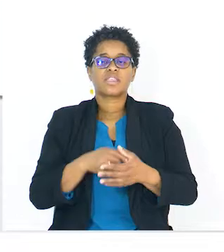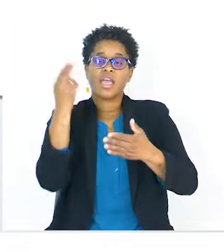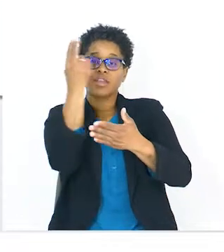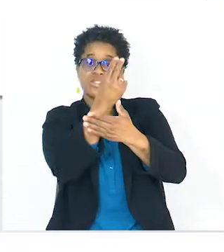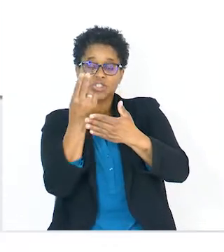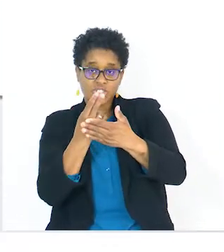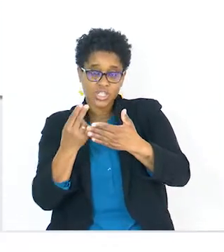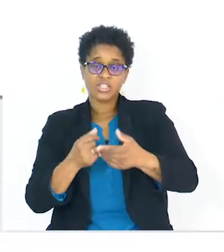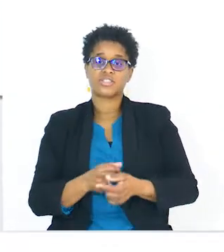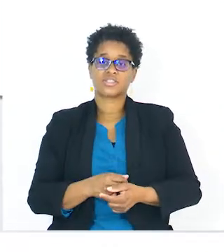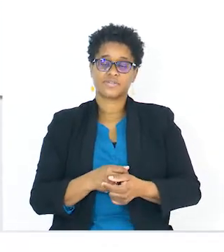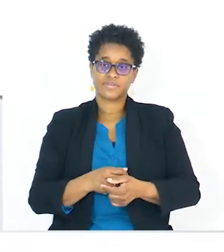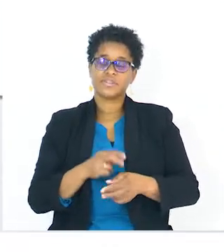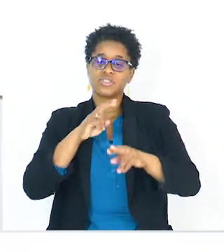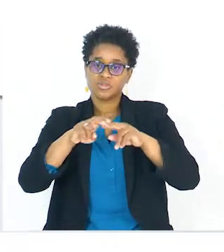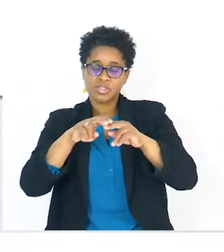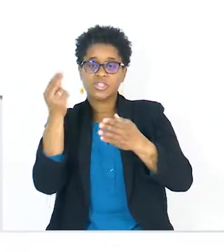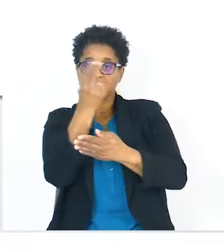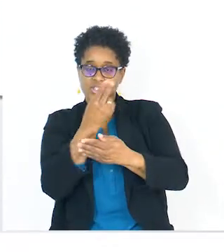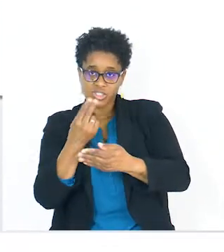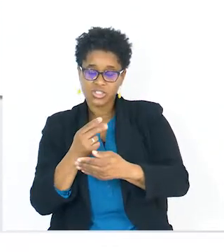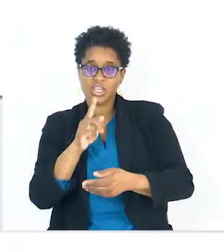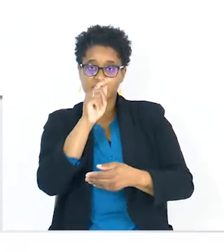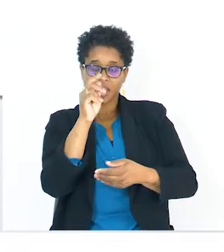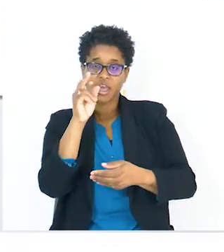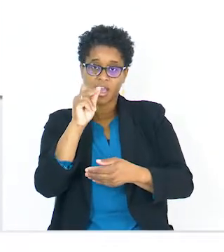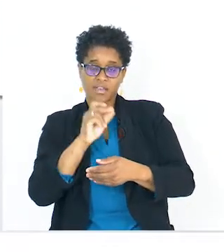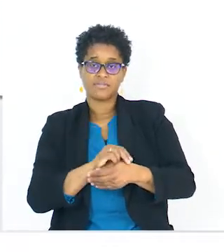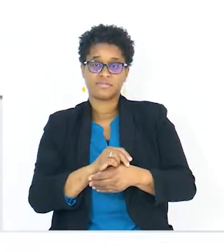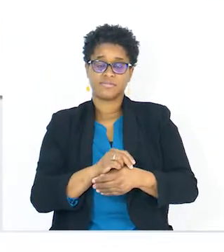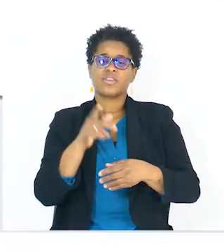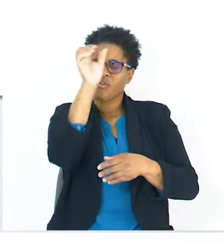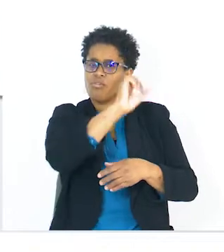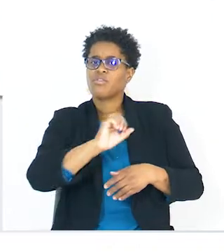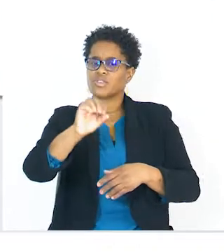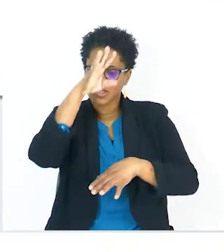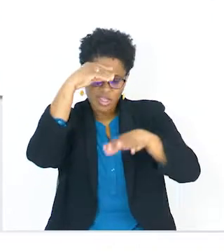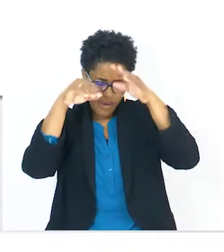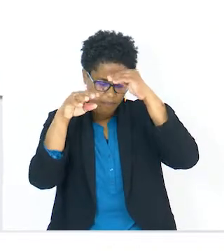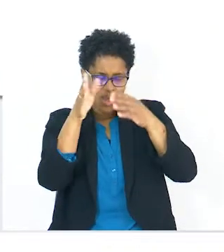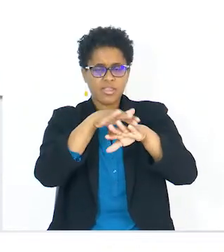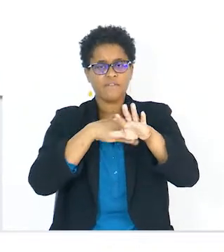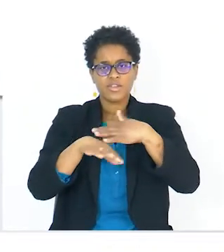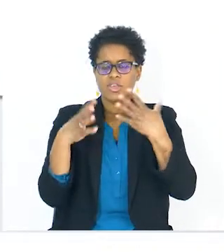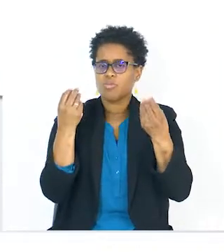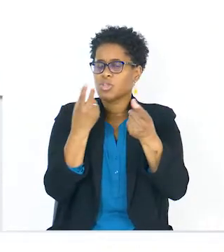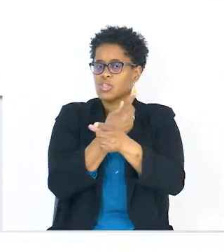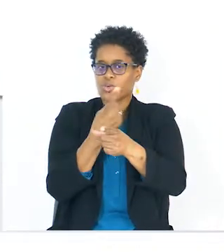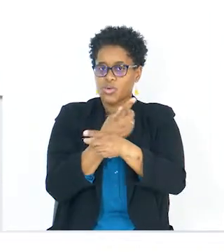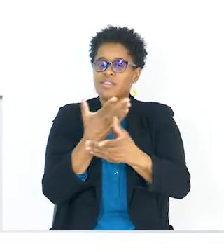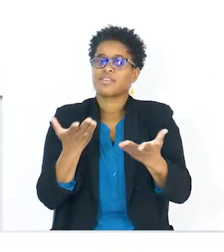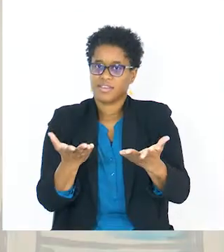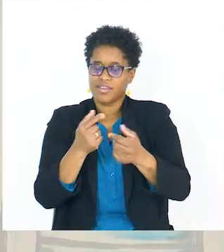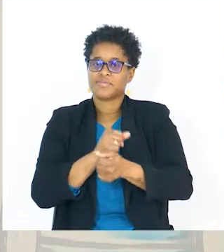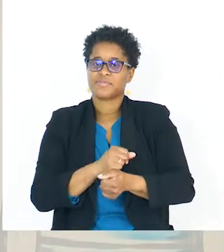expressão artística, certo? A disciplina de expressão artística, vocês aprendem a fazer muitas